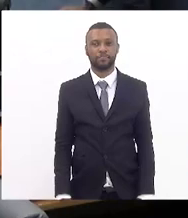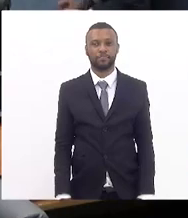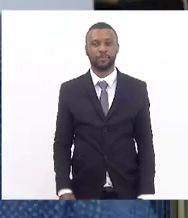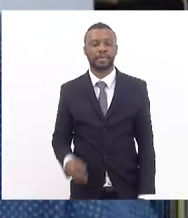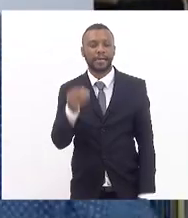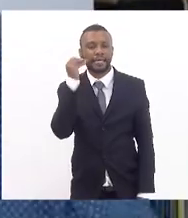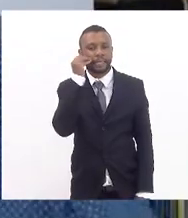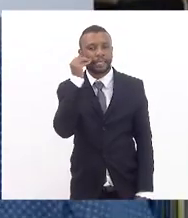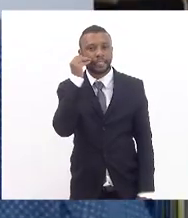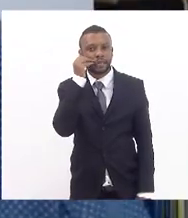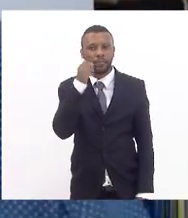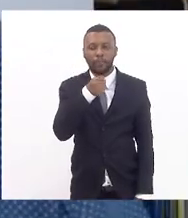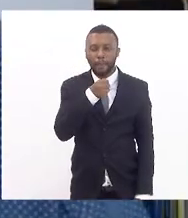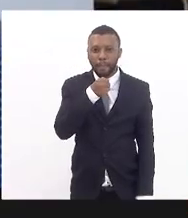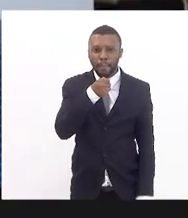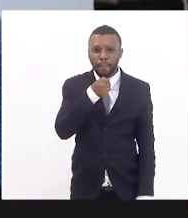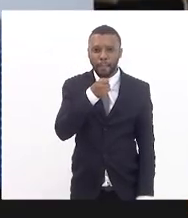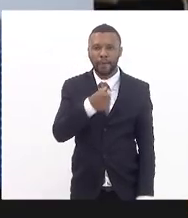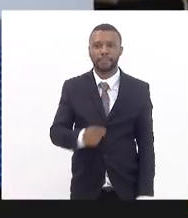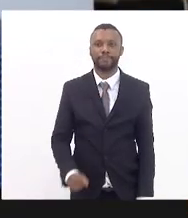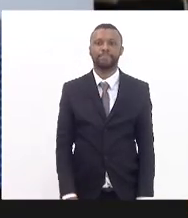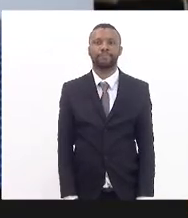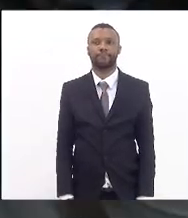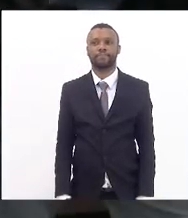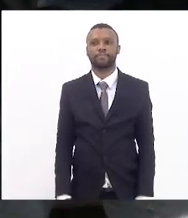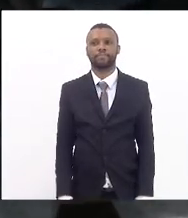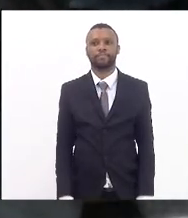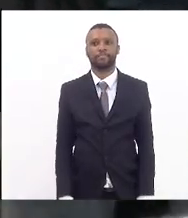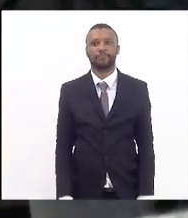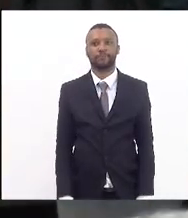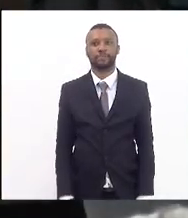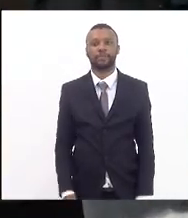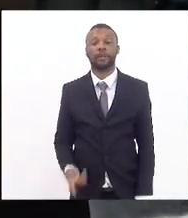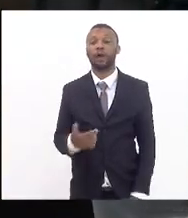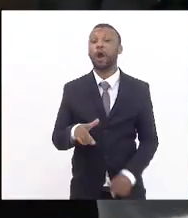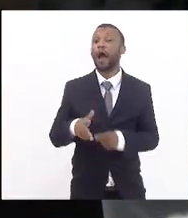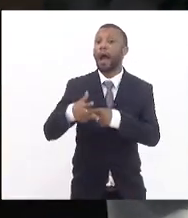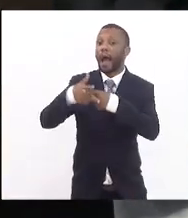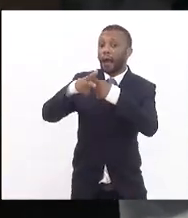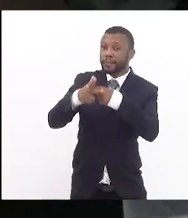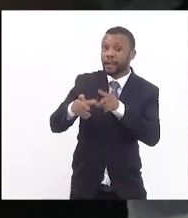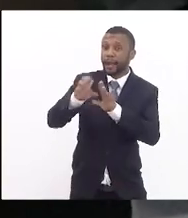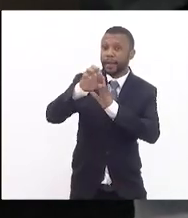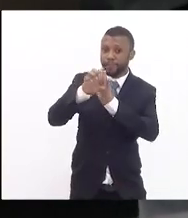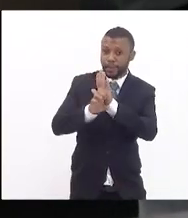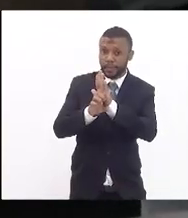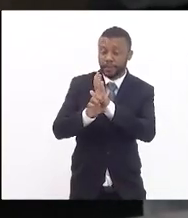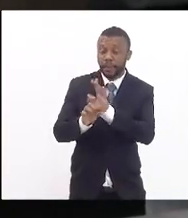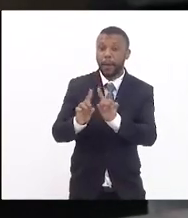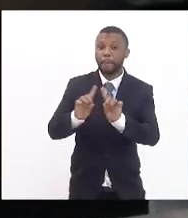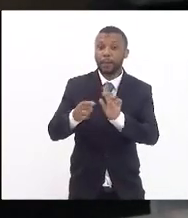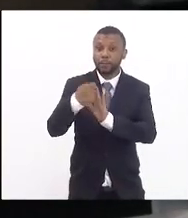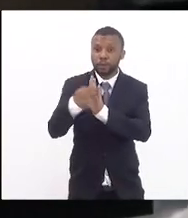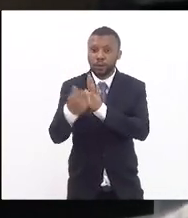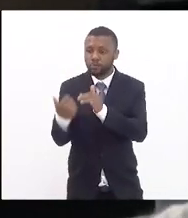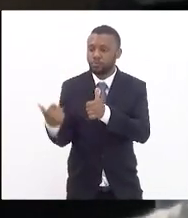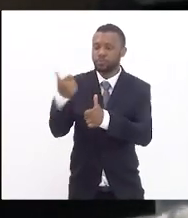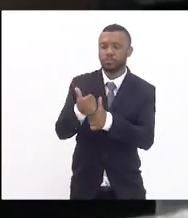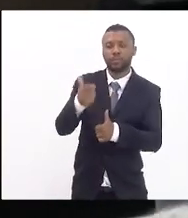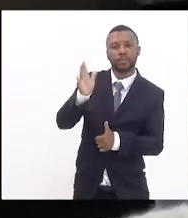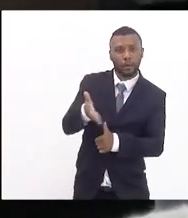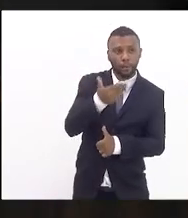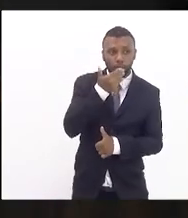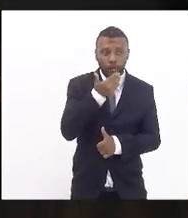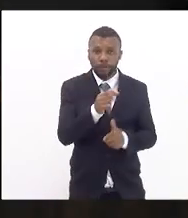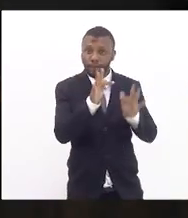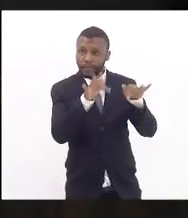Sai o som, presidente. Eu que rejeitei as emendas, senhor presidente. Já havia um substitutivo. Então, eu posso pedir, então, forma final de redação.